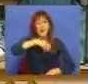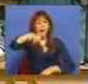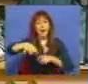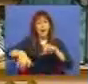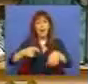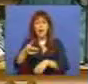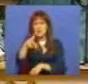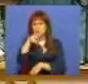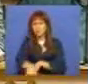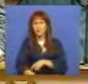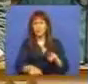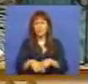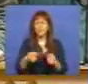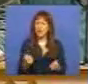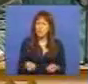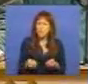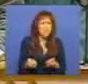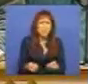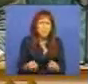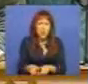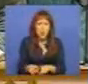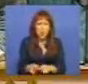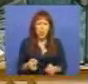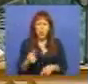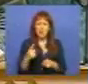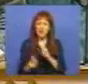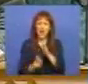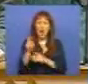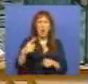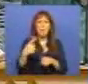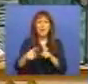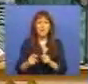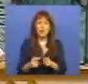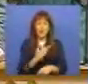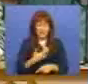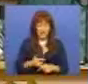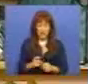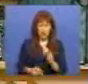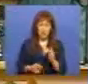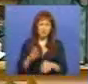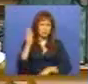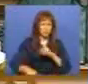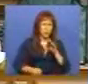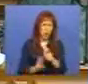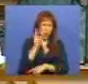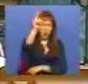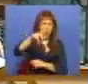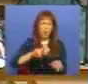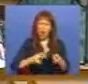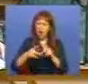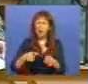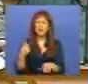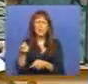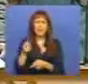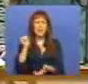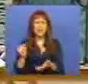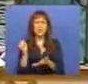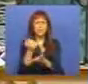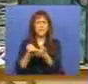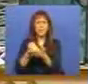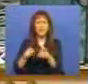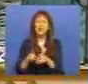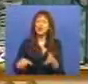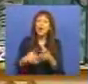degradadas pouco avançou. Os aumentos das rendas antigas foram feitos de forma cega. A atualização para preços de mercado